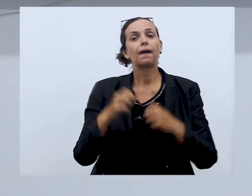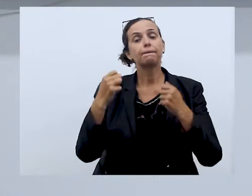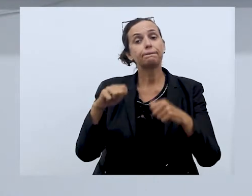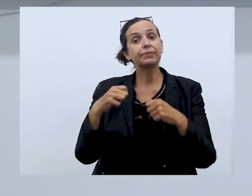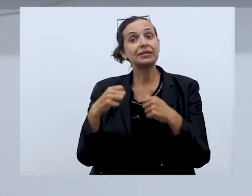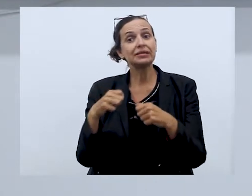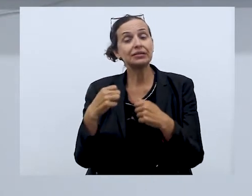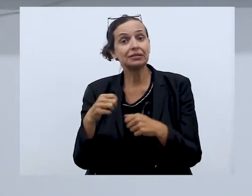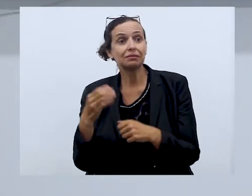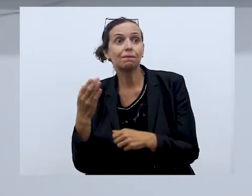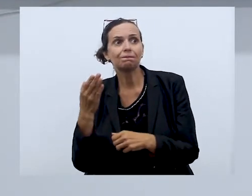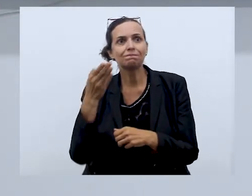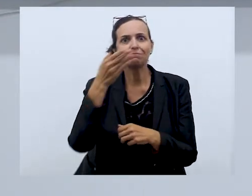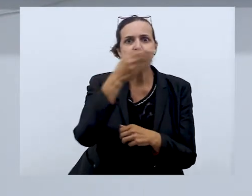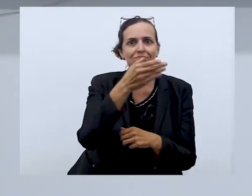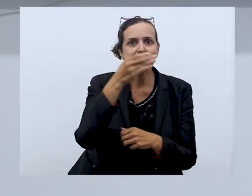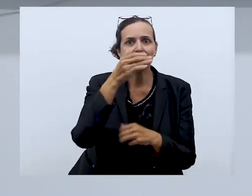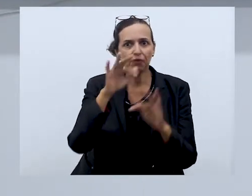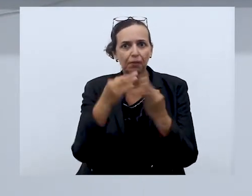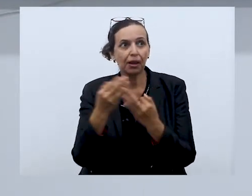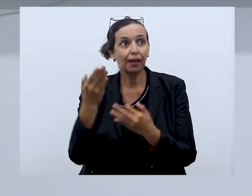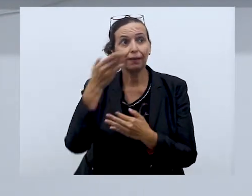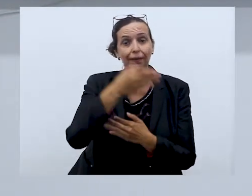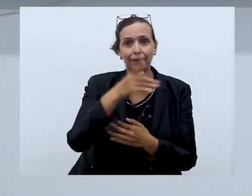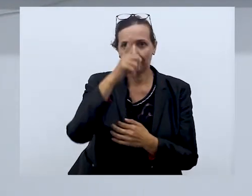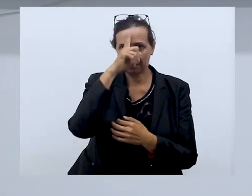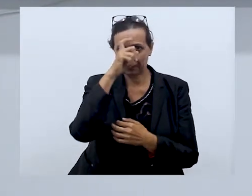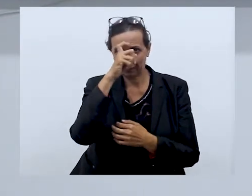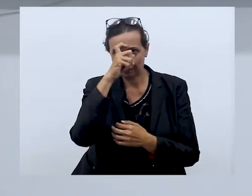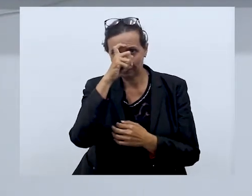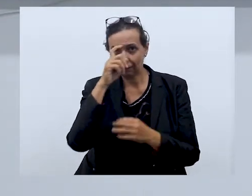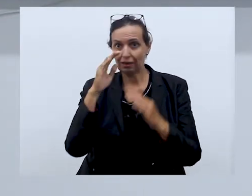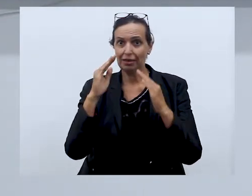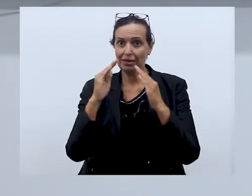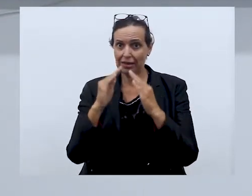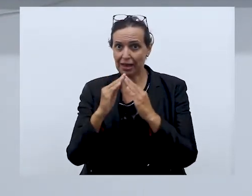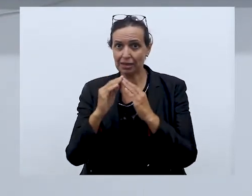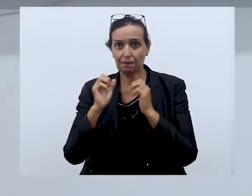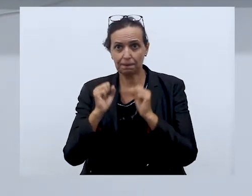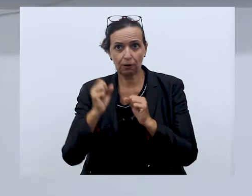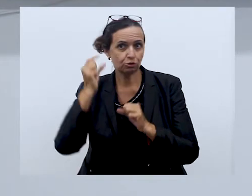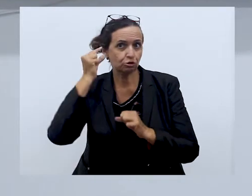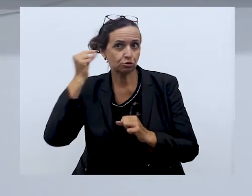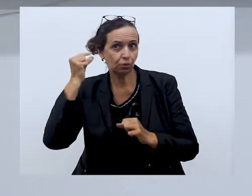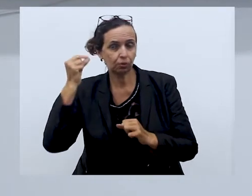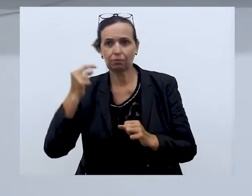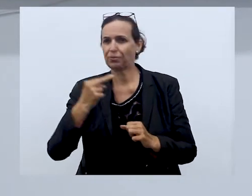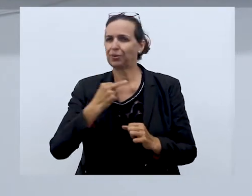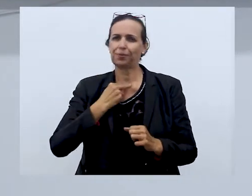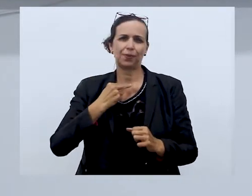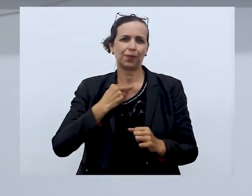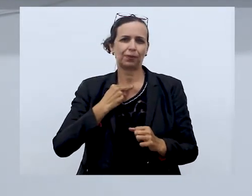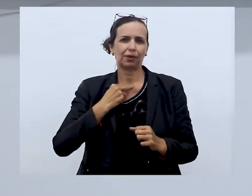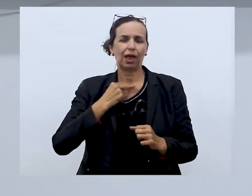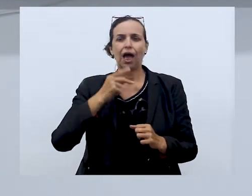caso, o que deve ser feito? Deve haver um encaminhamento para o médico e que não haja tentativa de